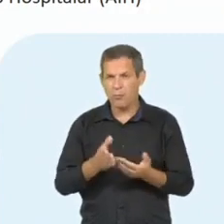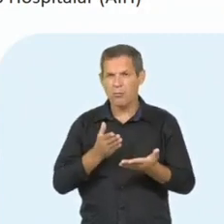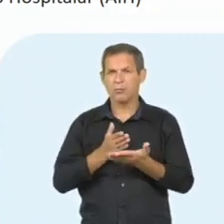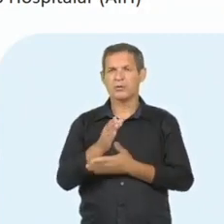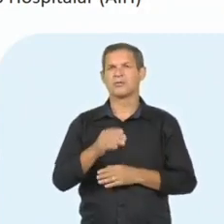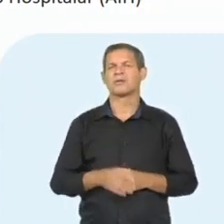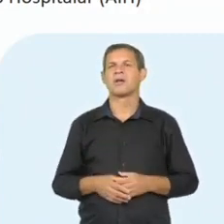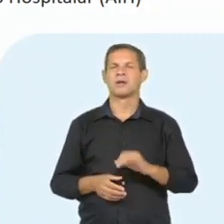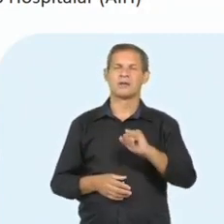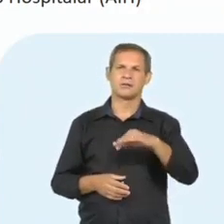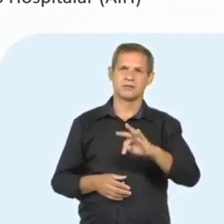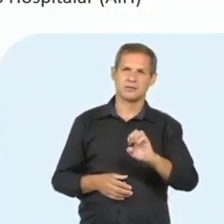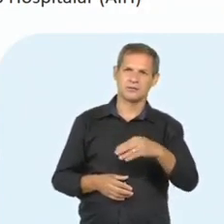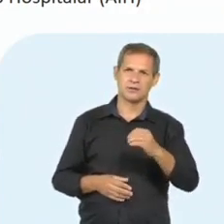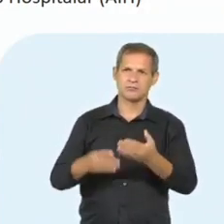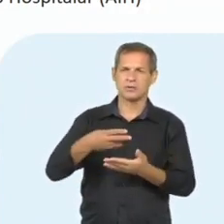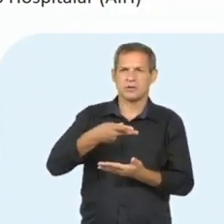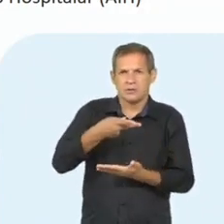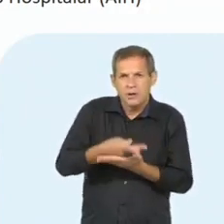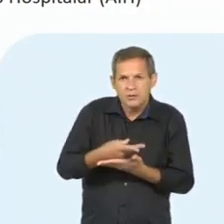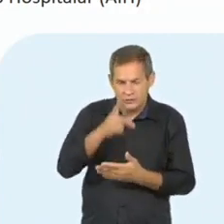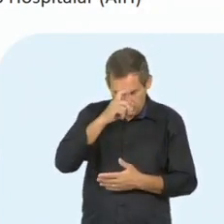de internação hospitalar.